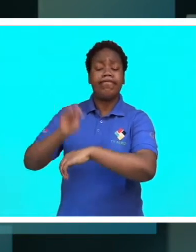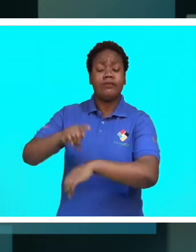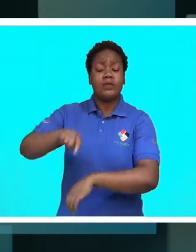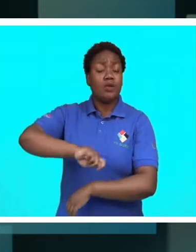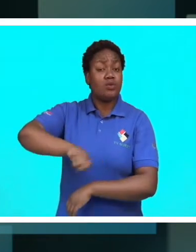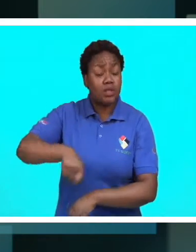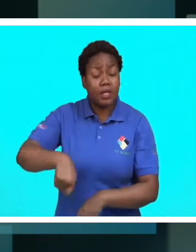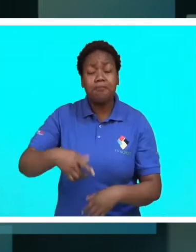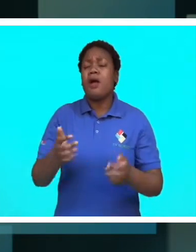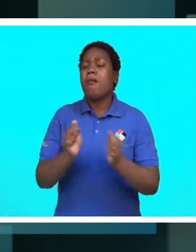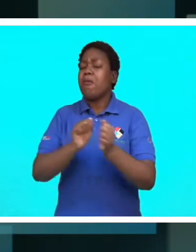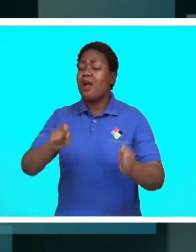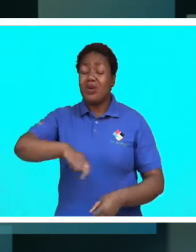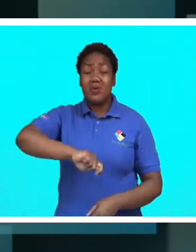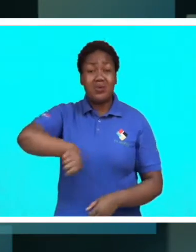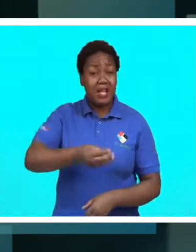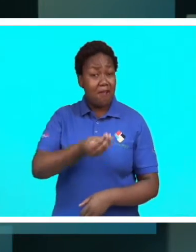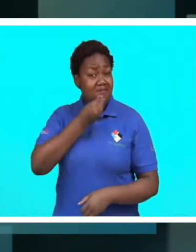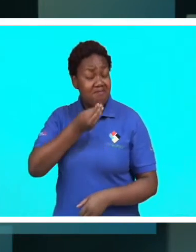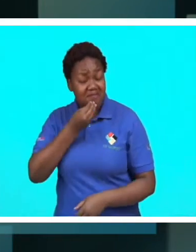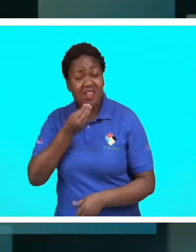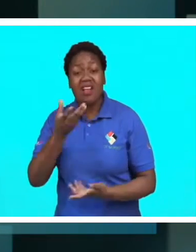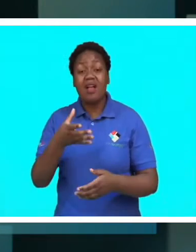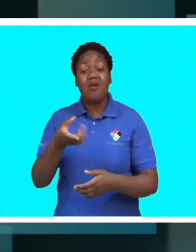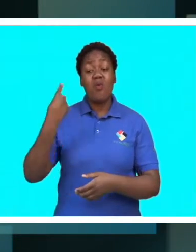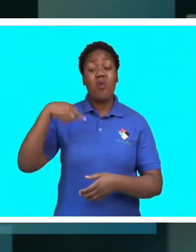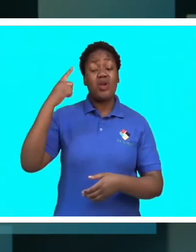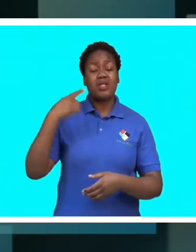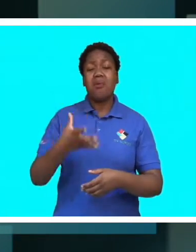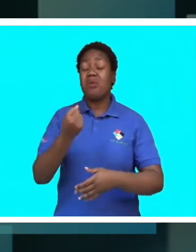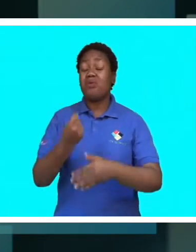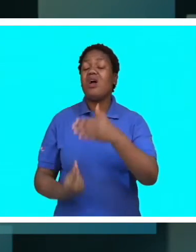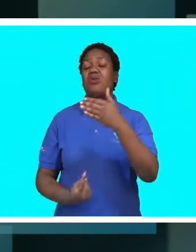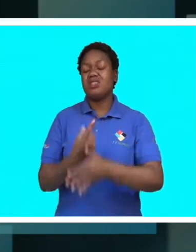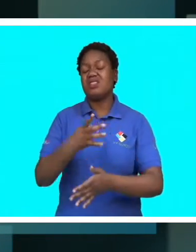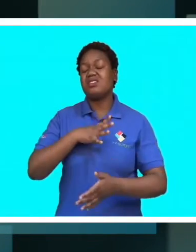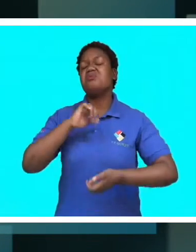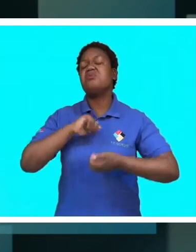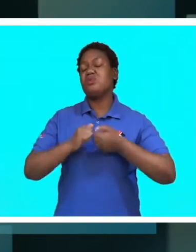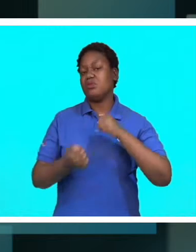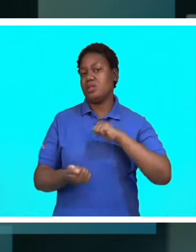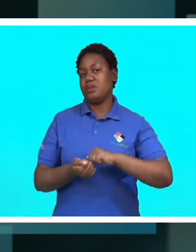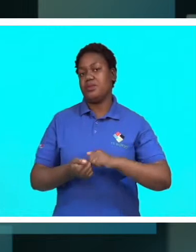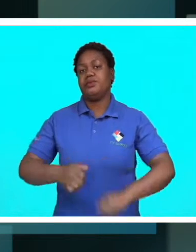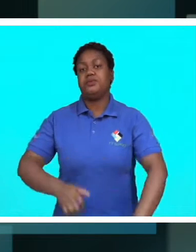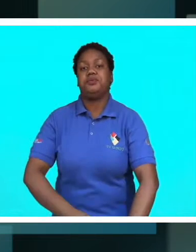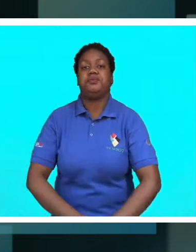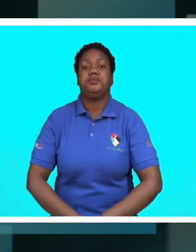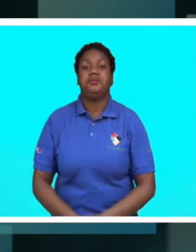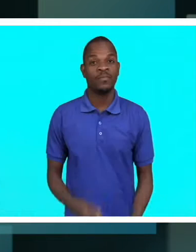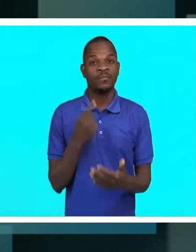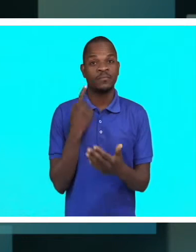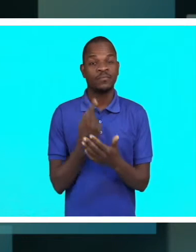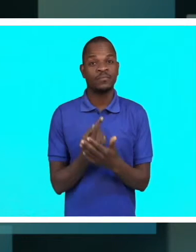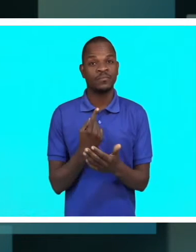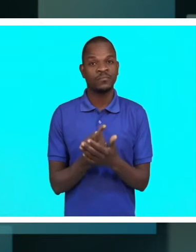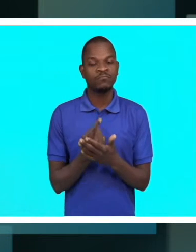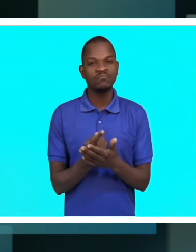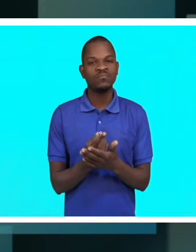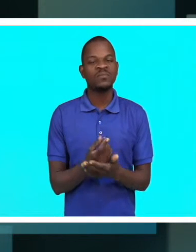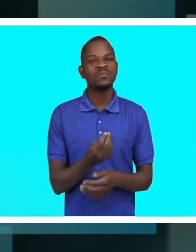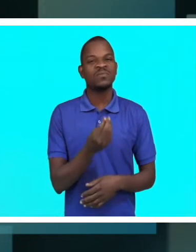há casos em que as refeições são confeccionadas no dia anterior, o que é prejudicial para a saúde. É importante